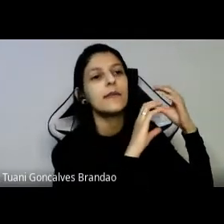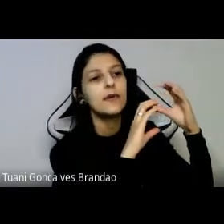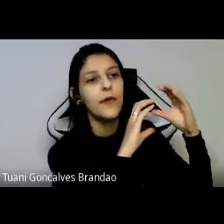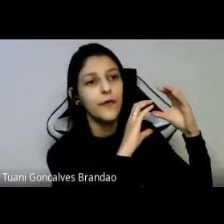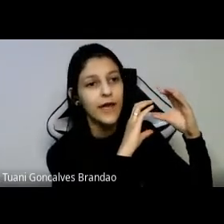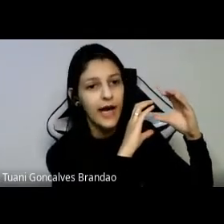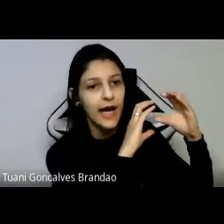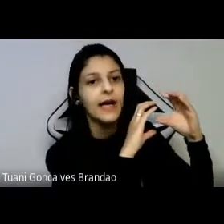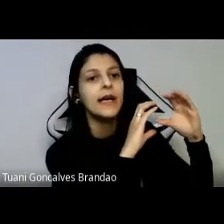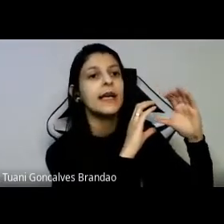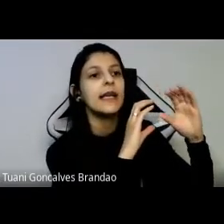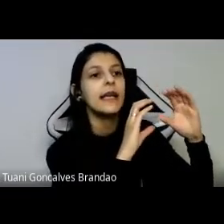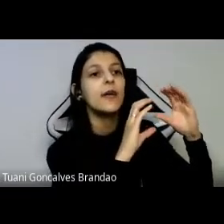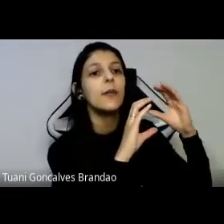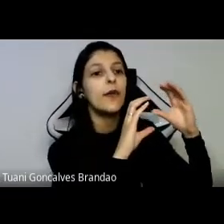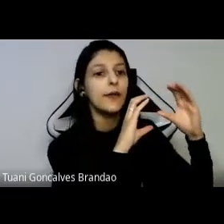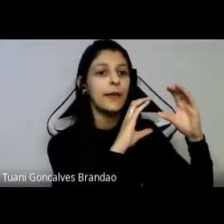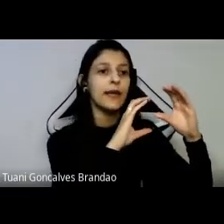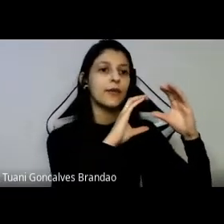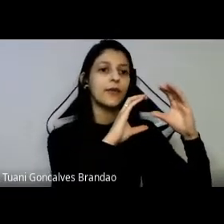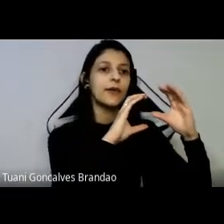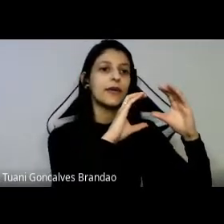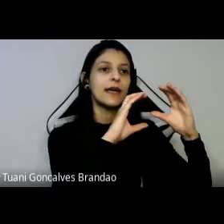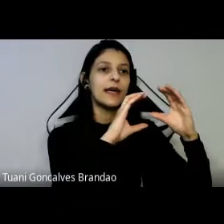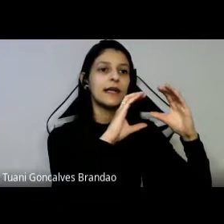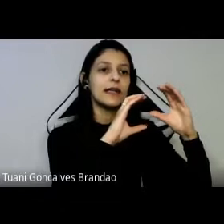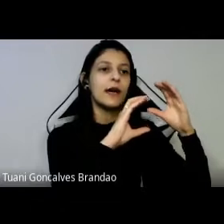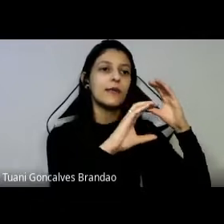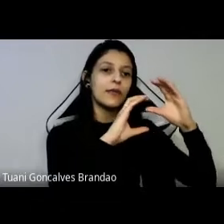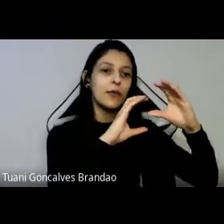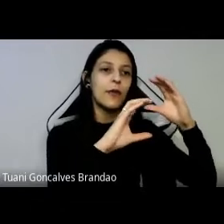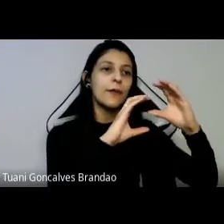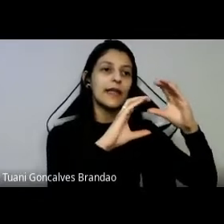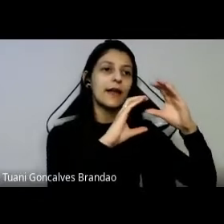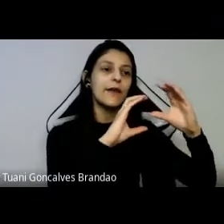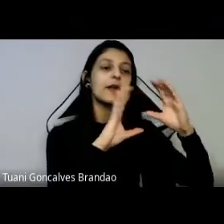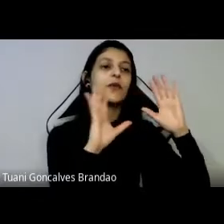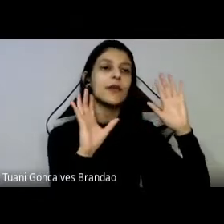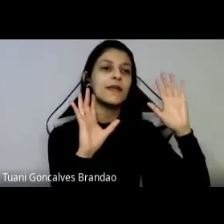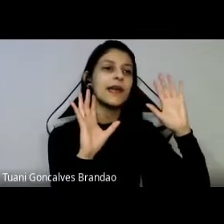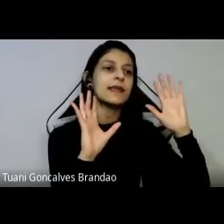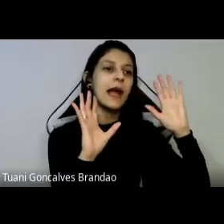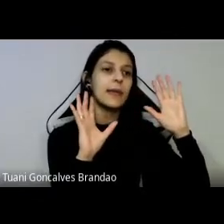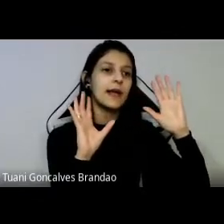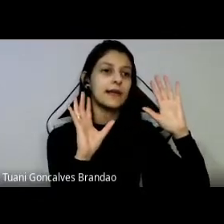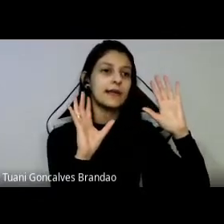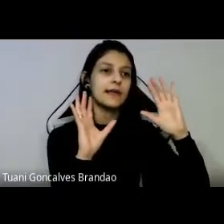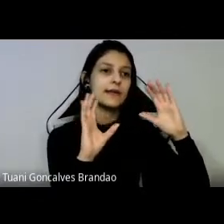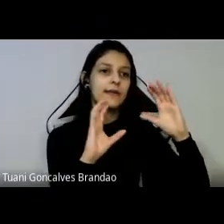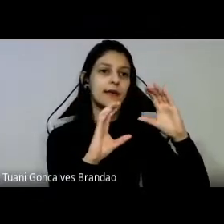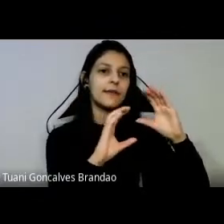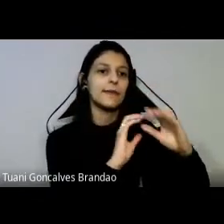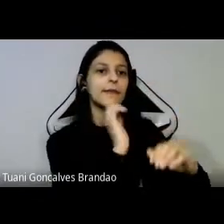que as mãos vão ficar e o movimento. Então, o movimento ele é feito duas vezes